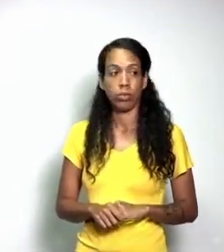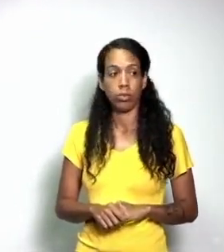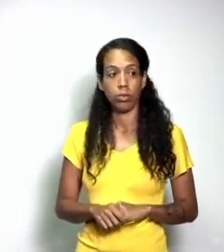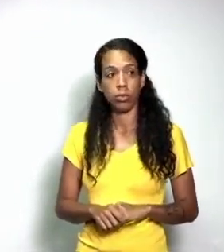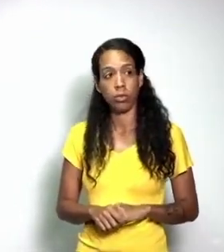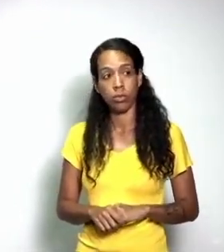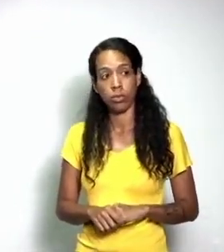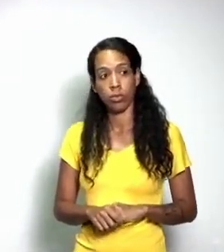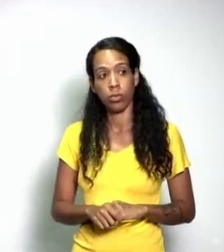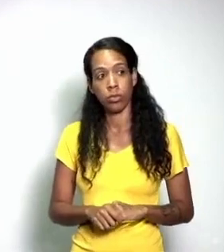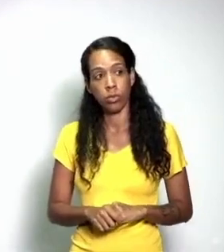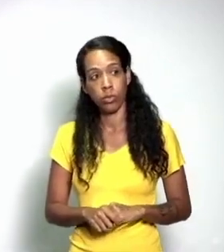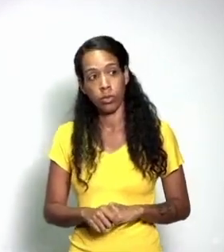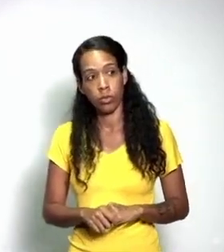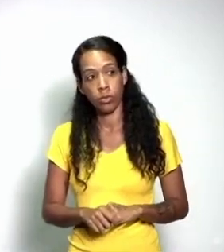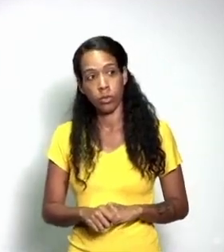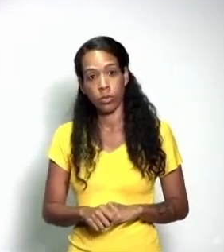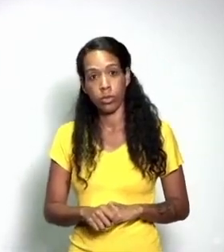Oi.